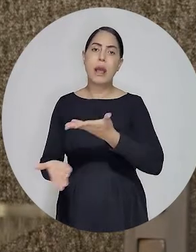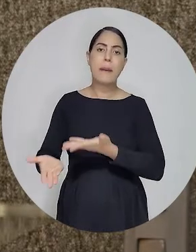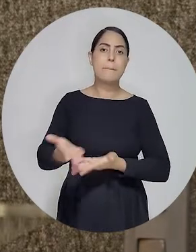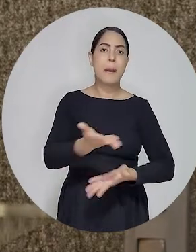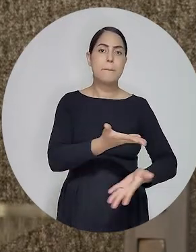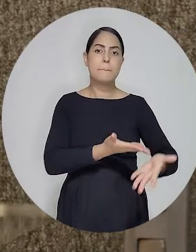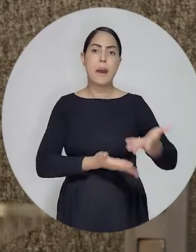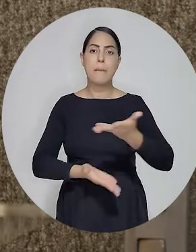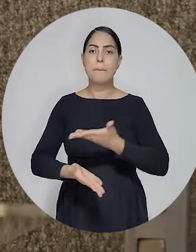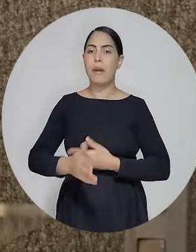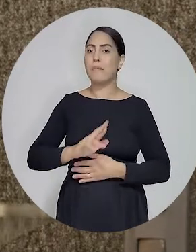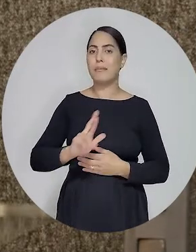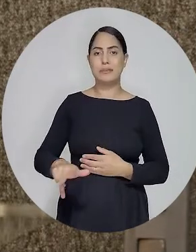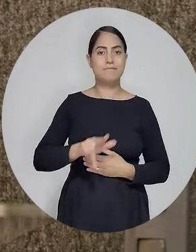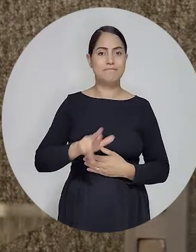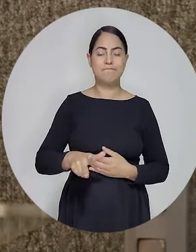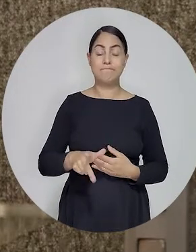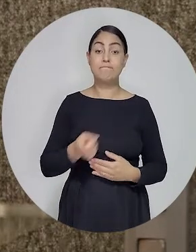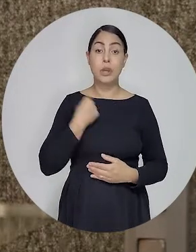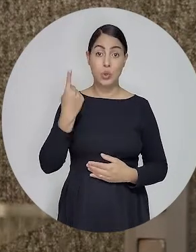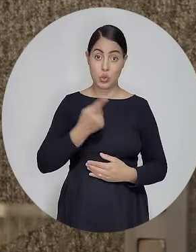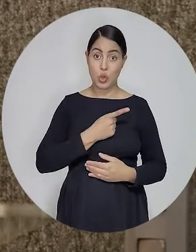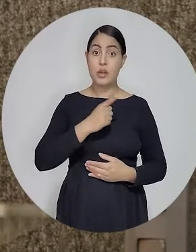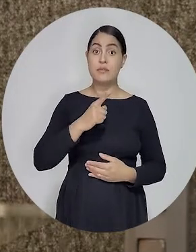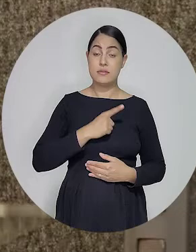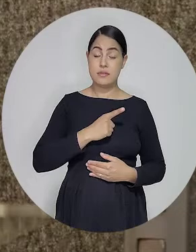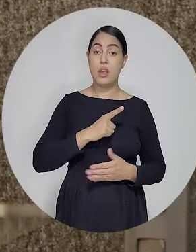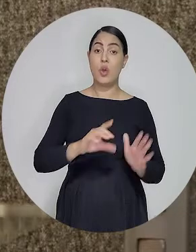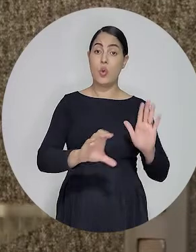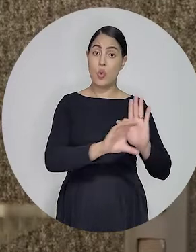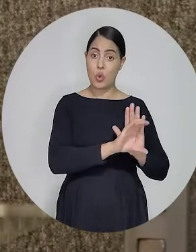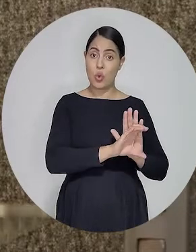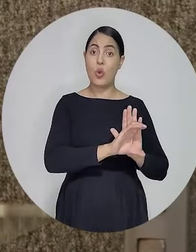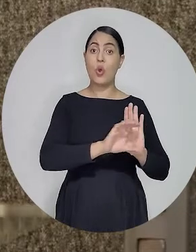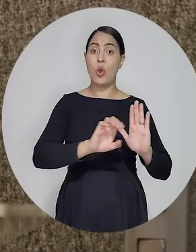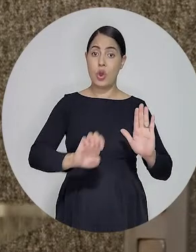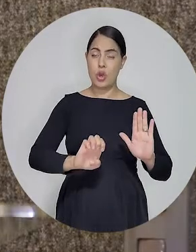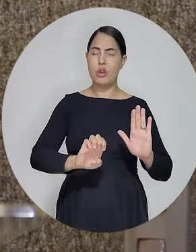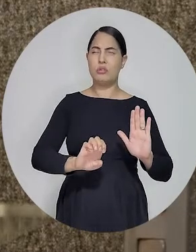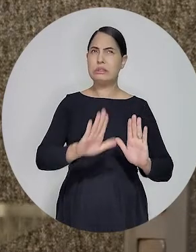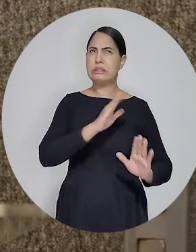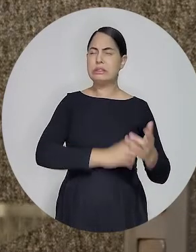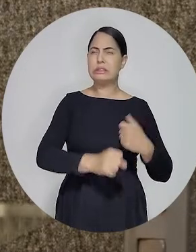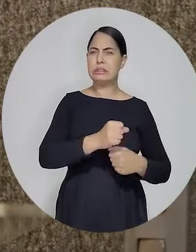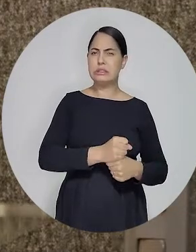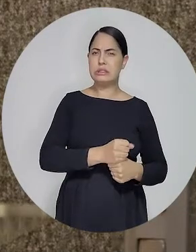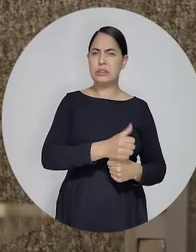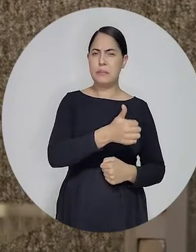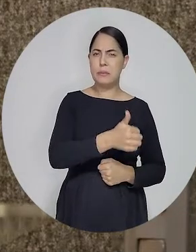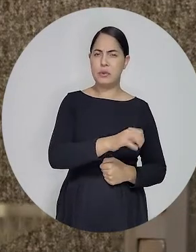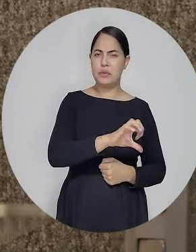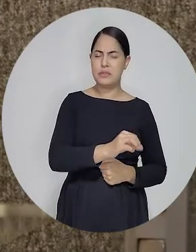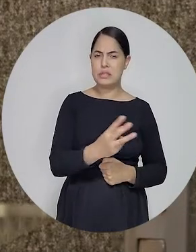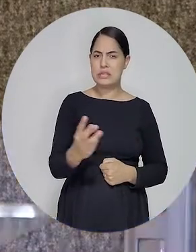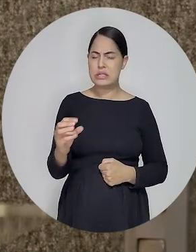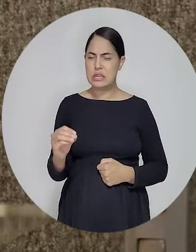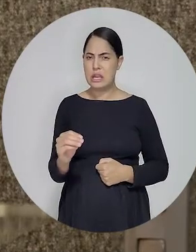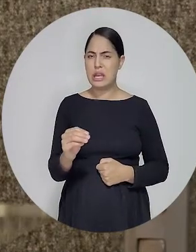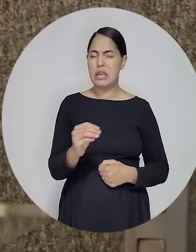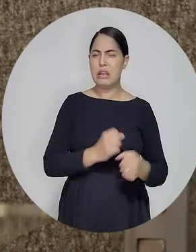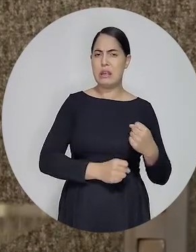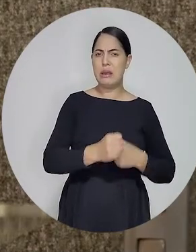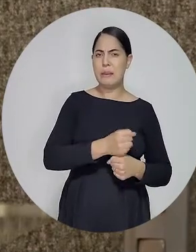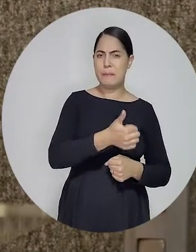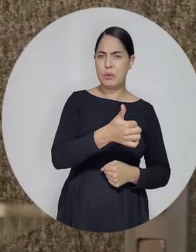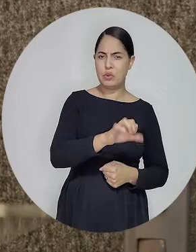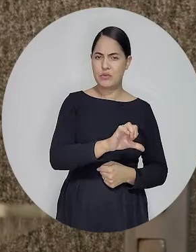si, que se harmonizasse entre si. Nós temos um Código Eleitoral que é da década de 30, 40, que